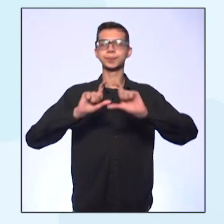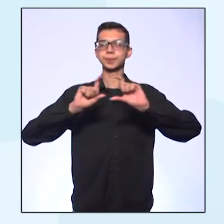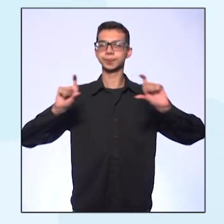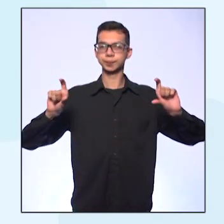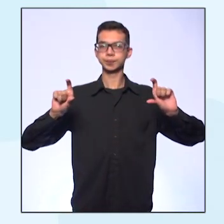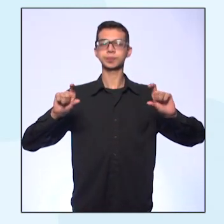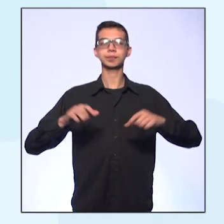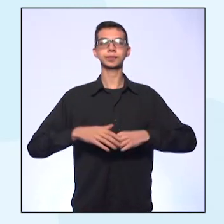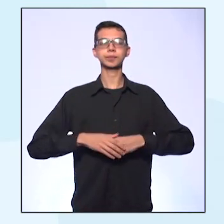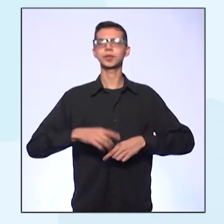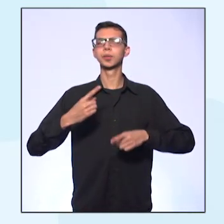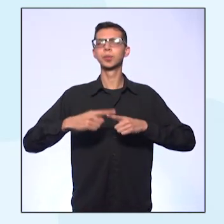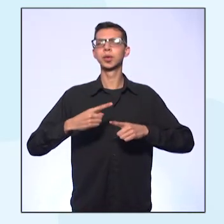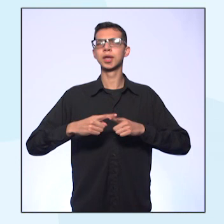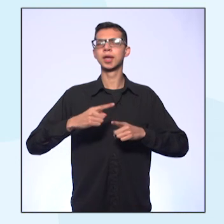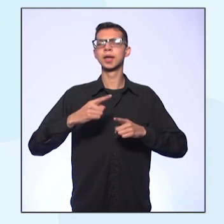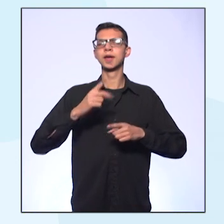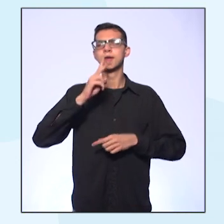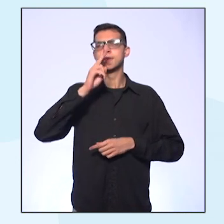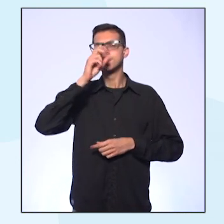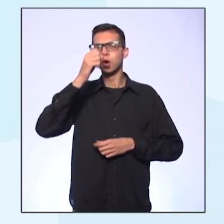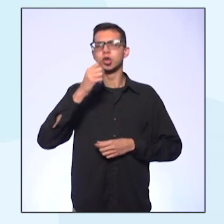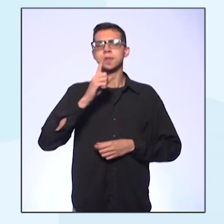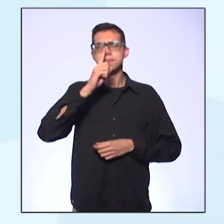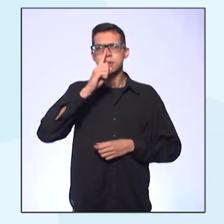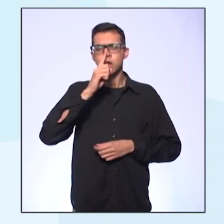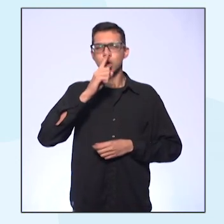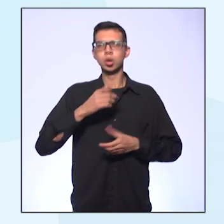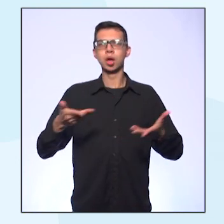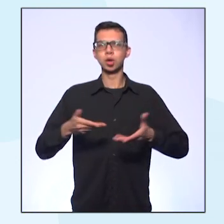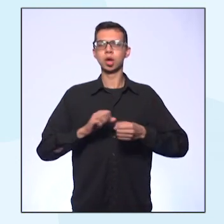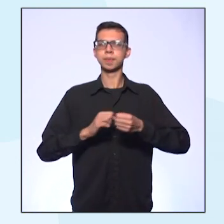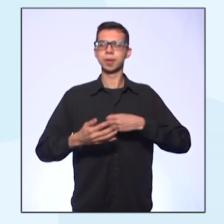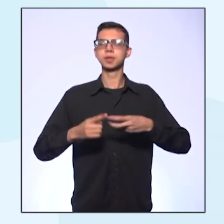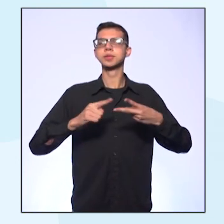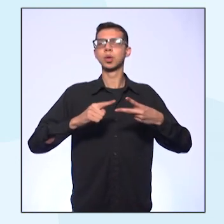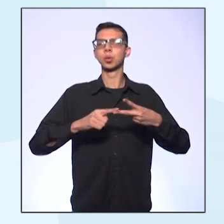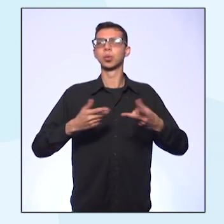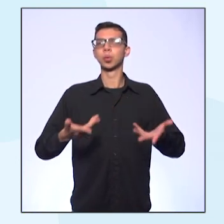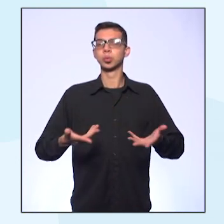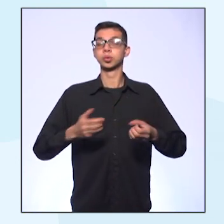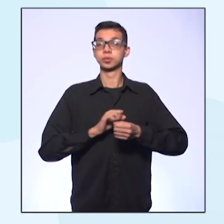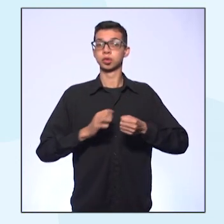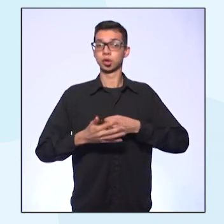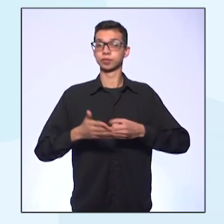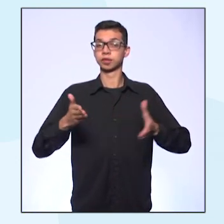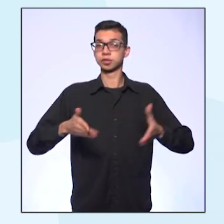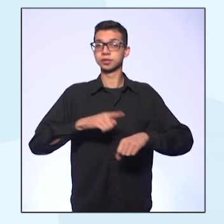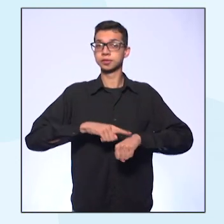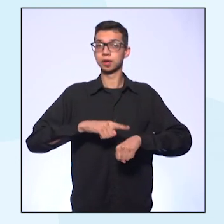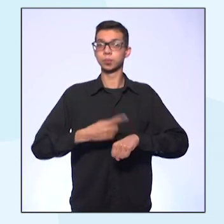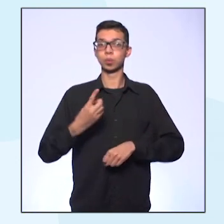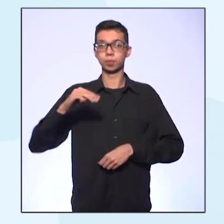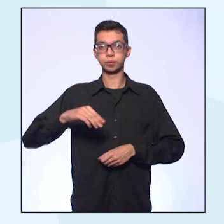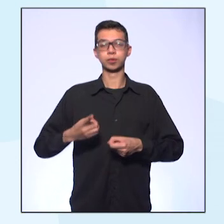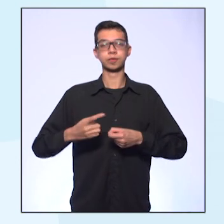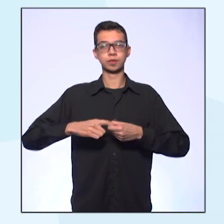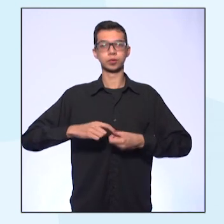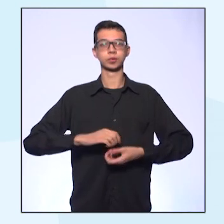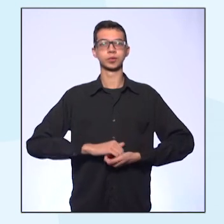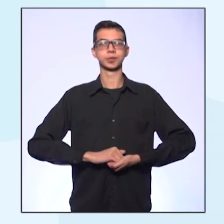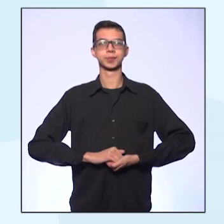essa outra pandemia dentro da pandemia? Mais um minutinho e voltamos.